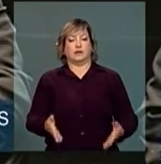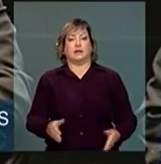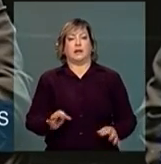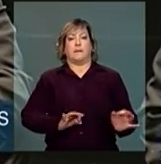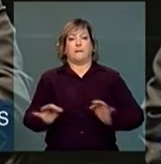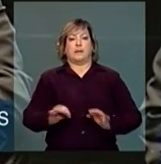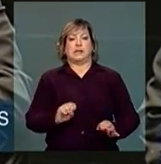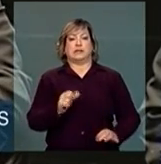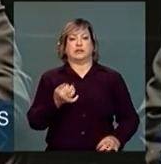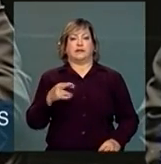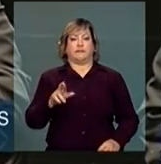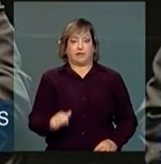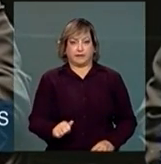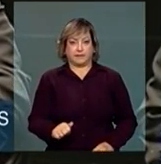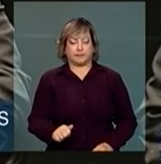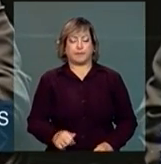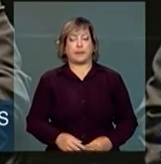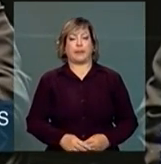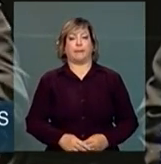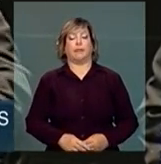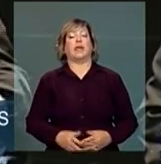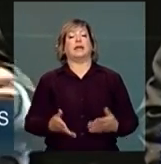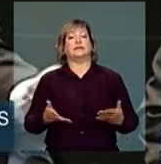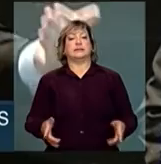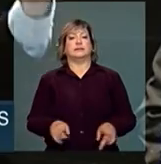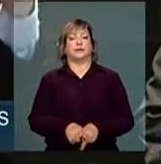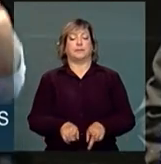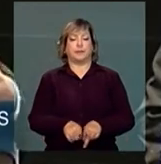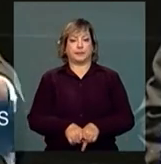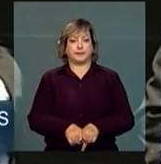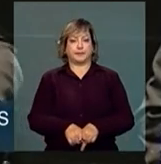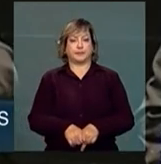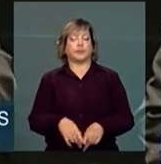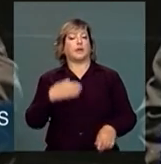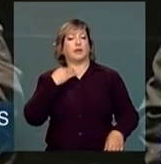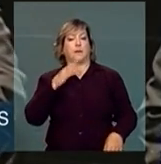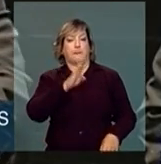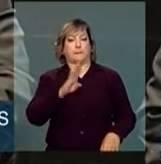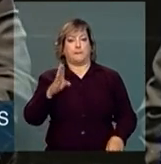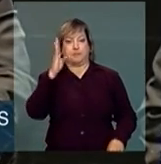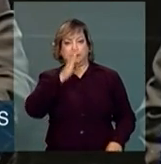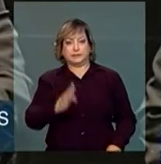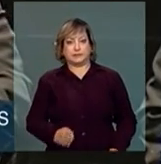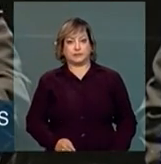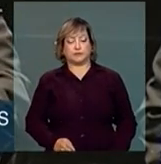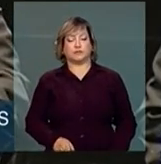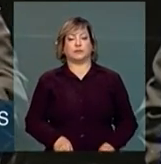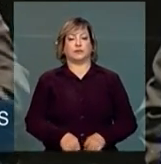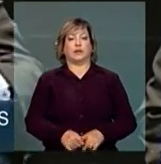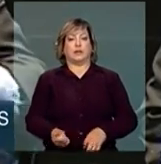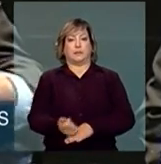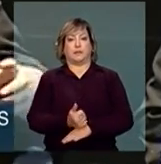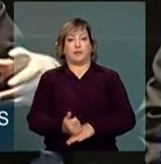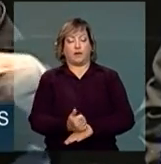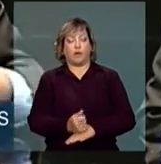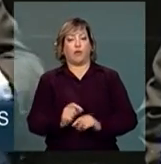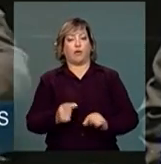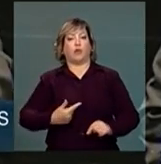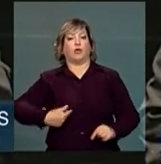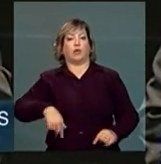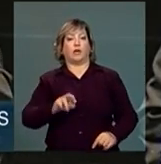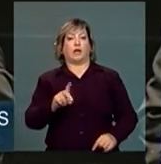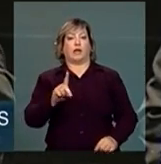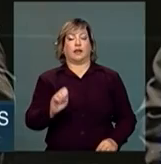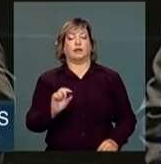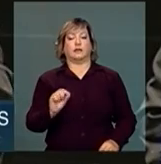safra. E, nesse sentido, a contrapartida que o Banco do Brasil nos dá, que é de melhorar a nossa rede de